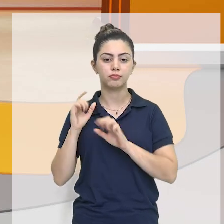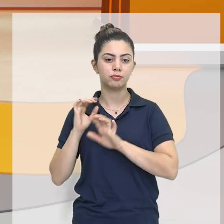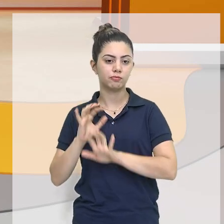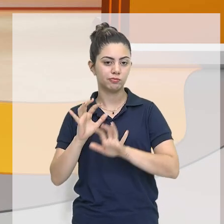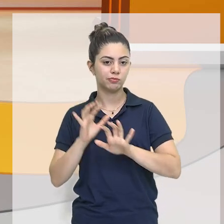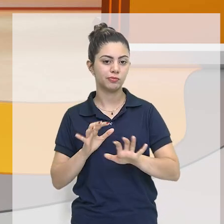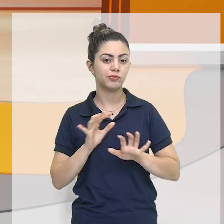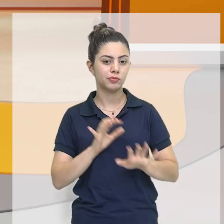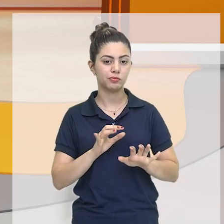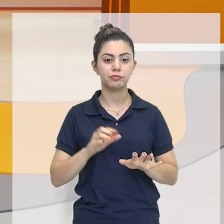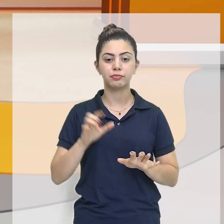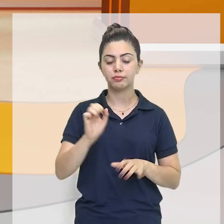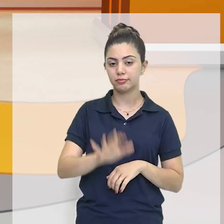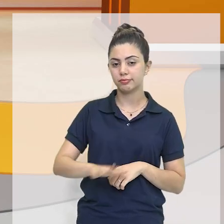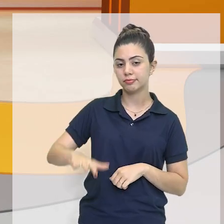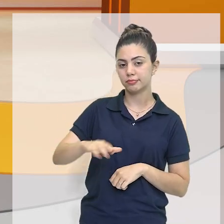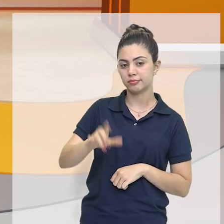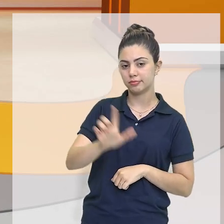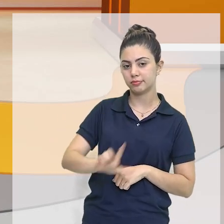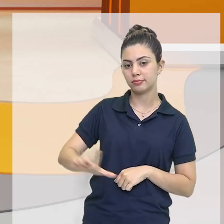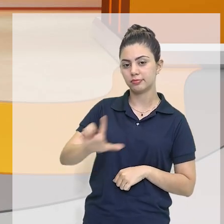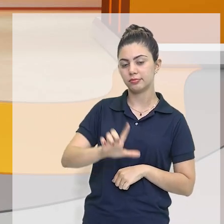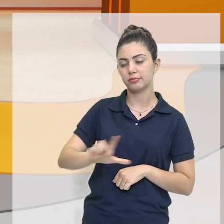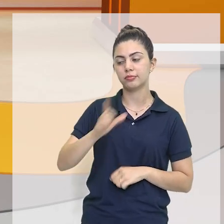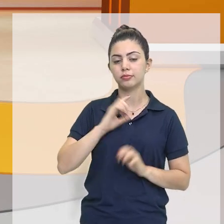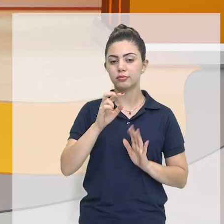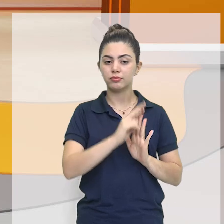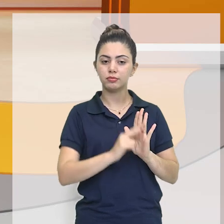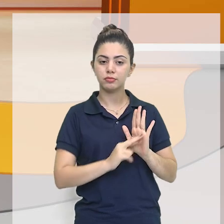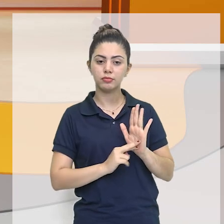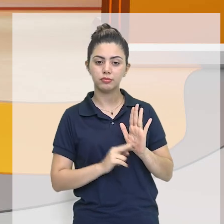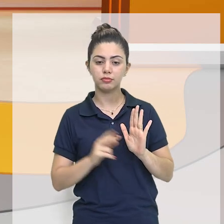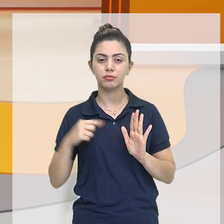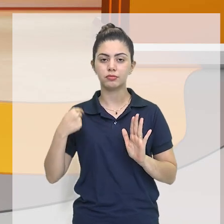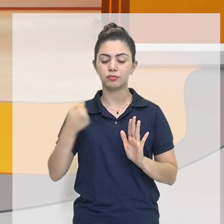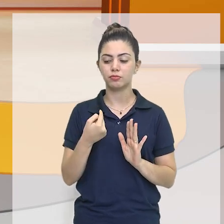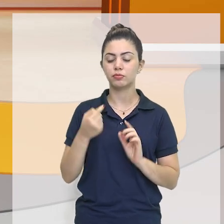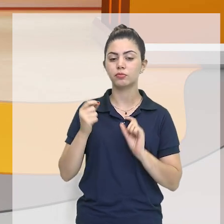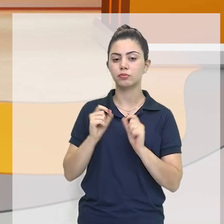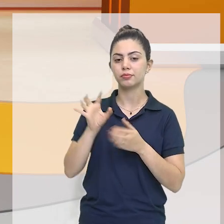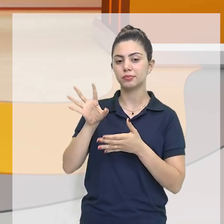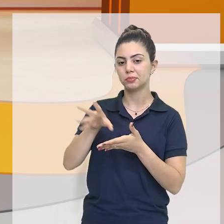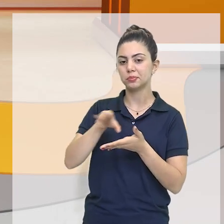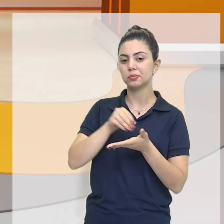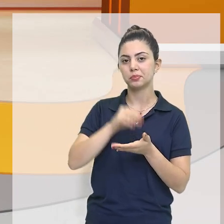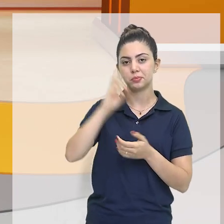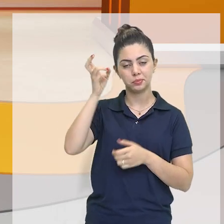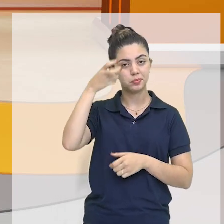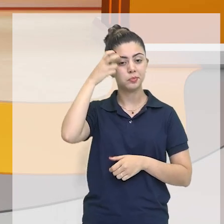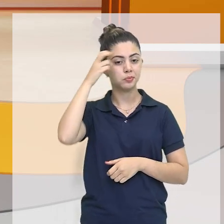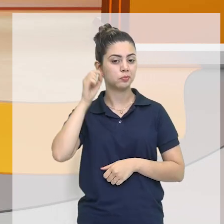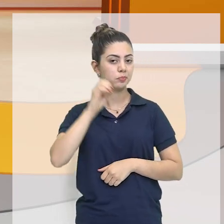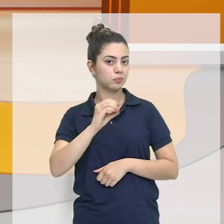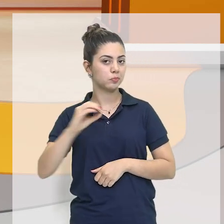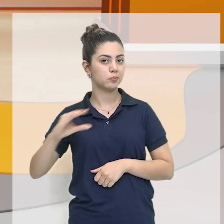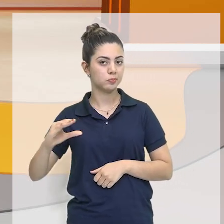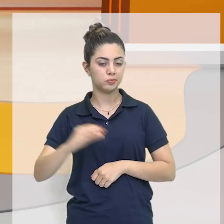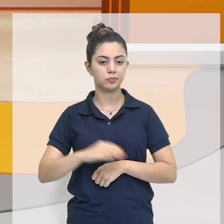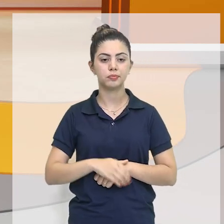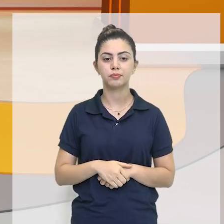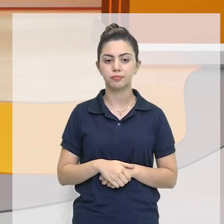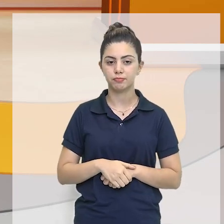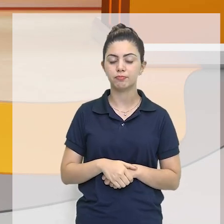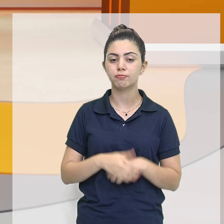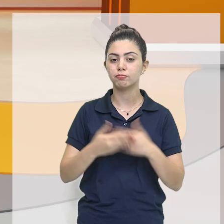e estabeleceu padrões que continuam a ser referência na cultura ocidental. Né?